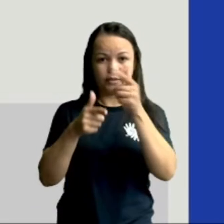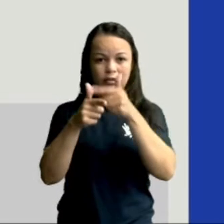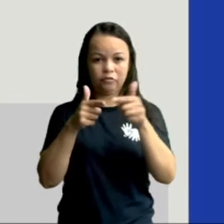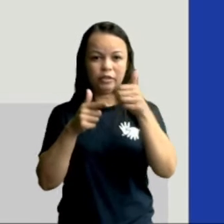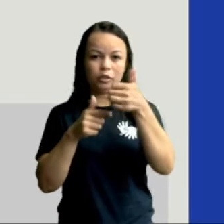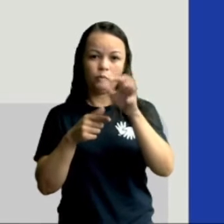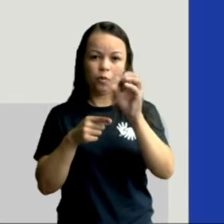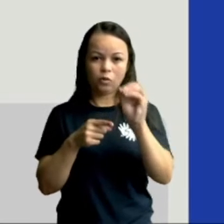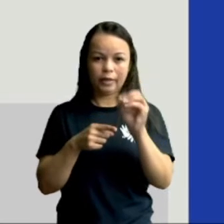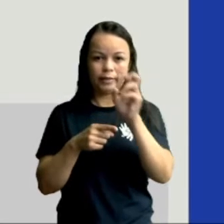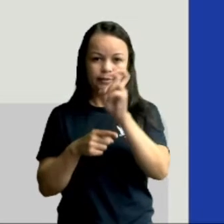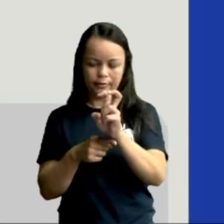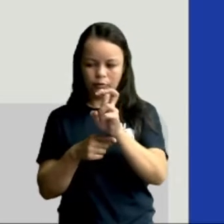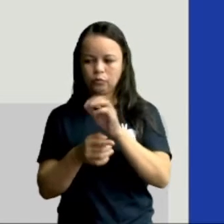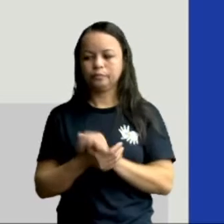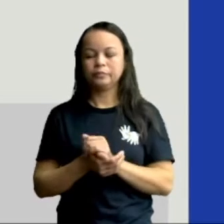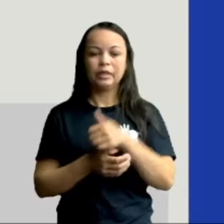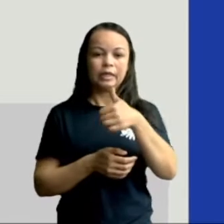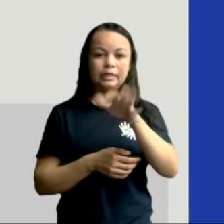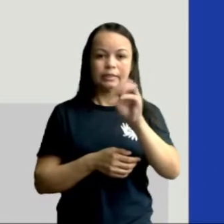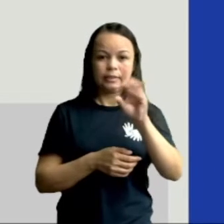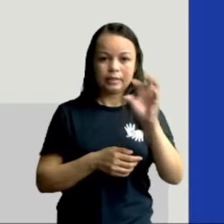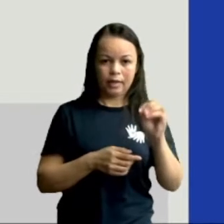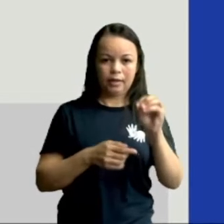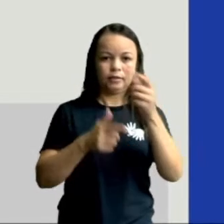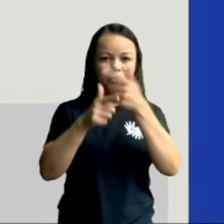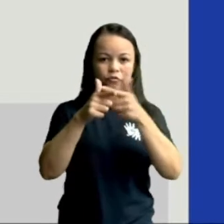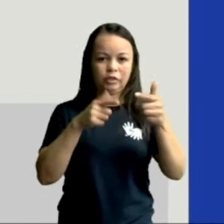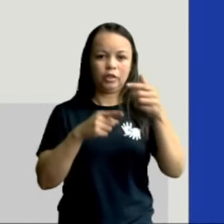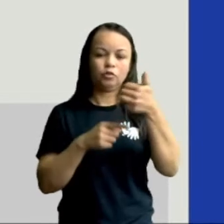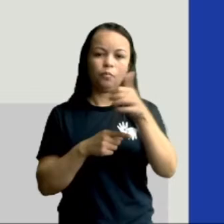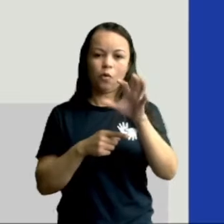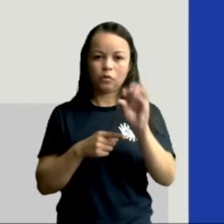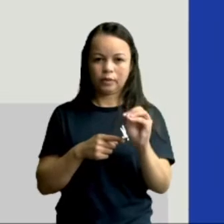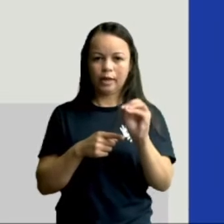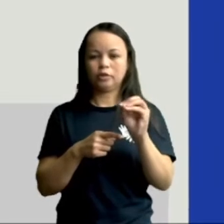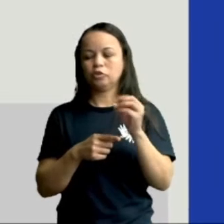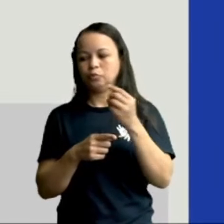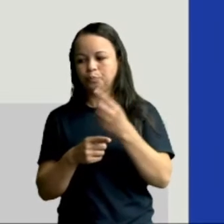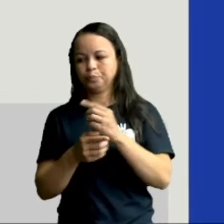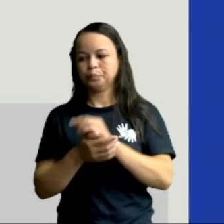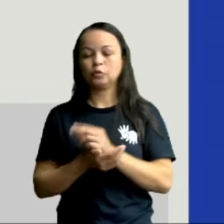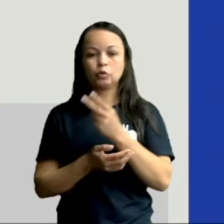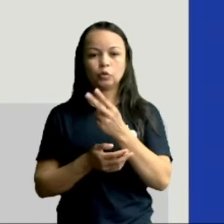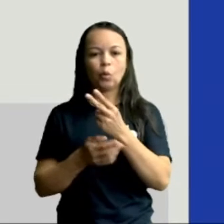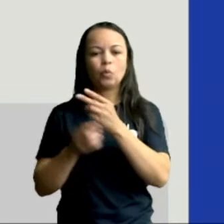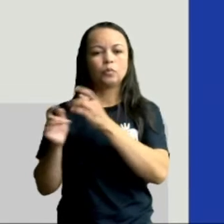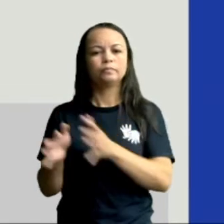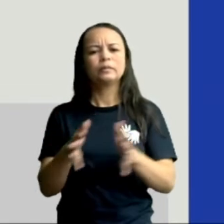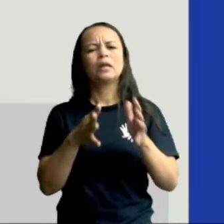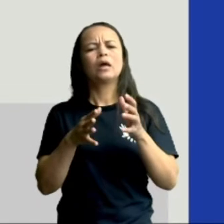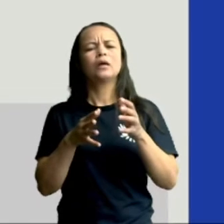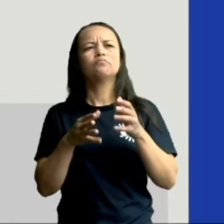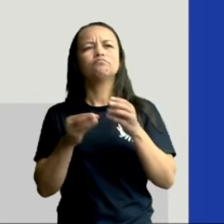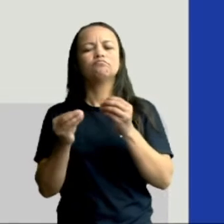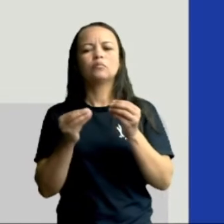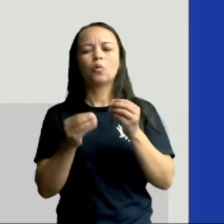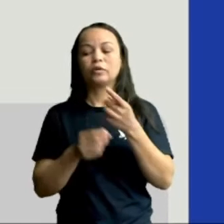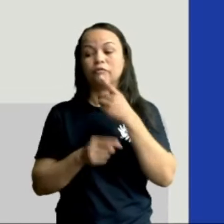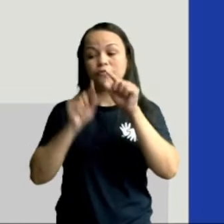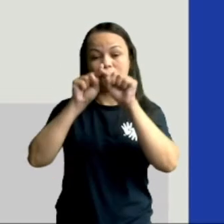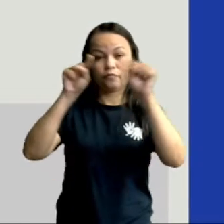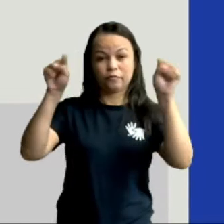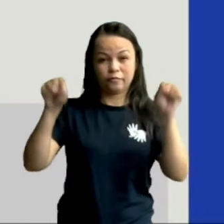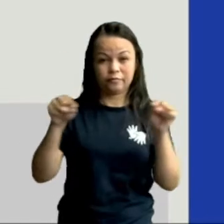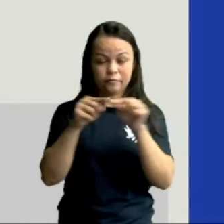relação que o retângulo verde é o todo, tá? E o 1/2 aí, o vermelho, o retângulo vermelho, que está